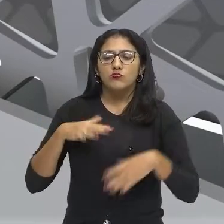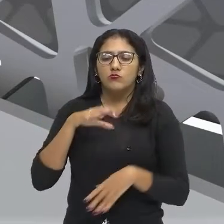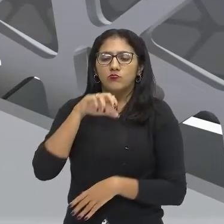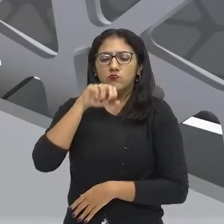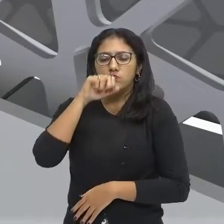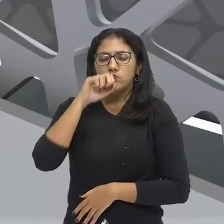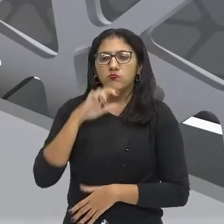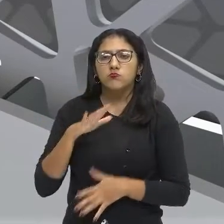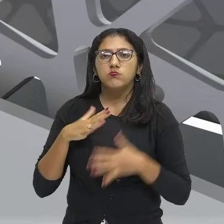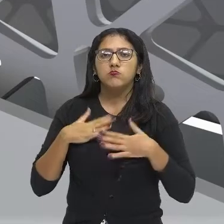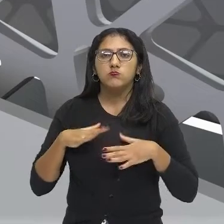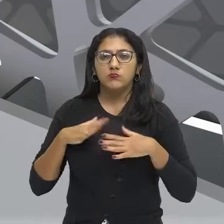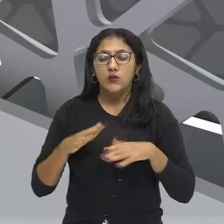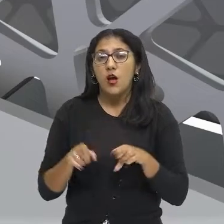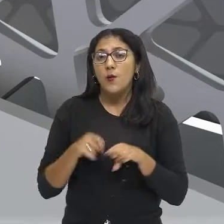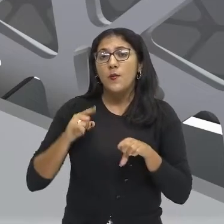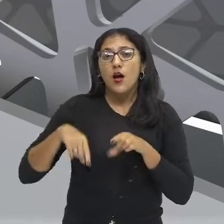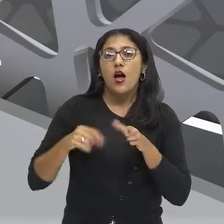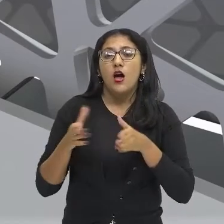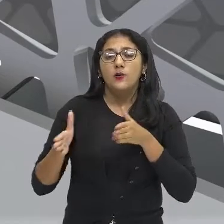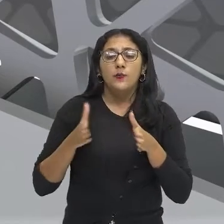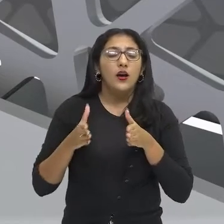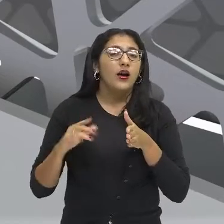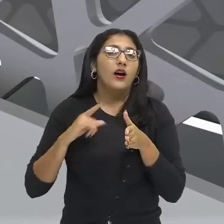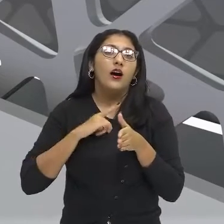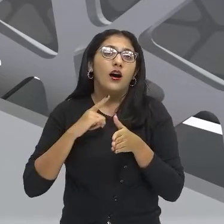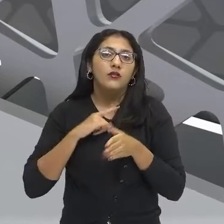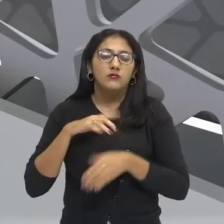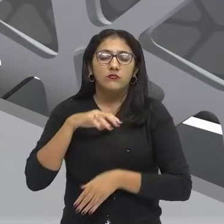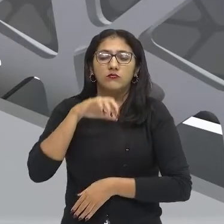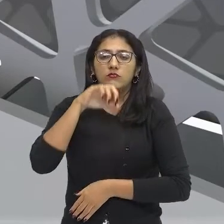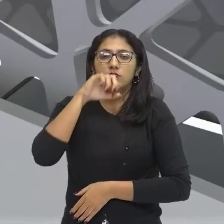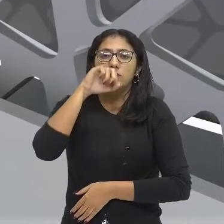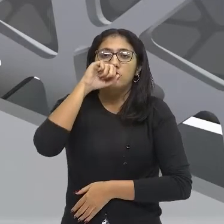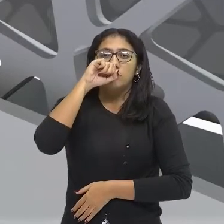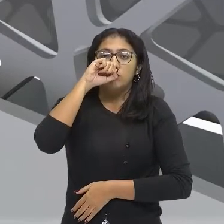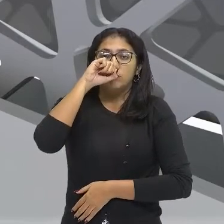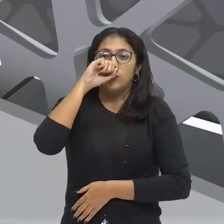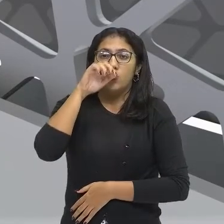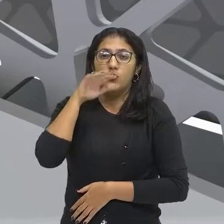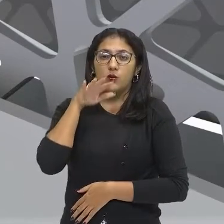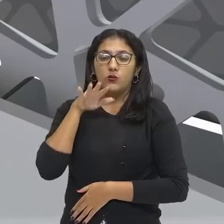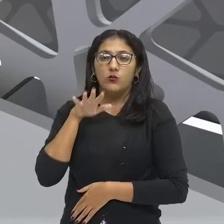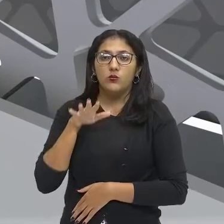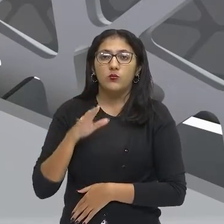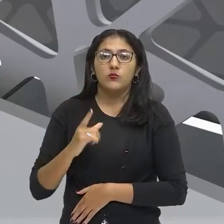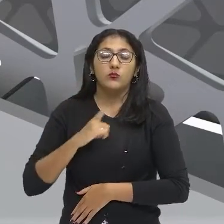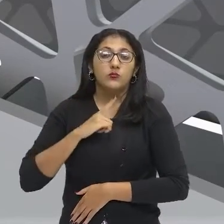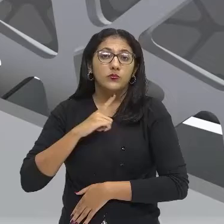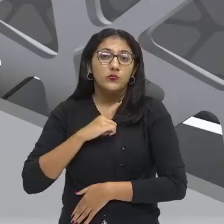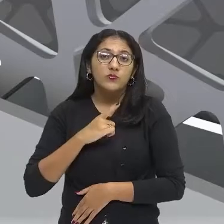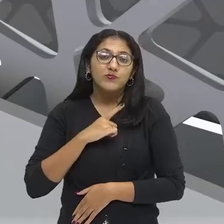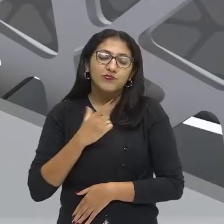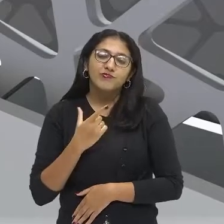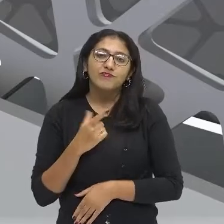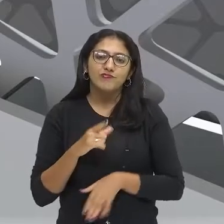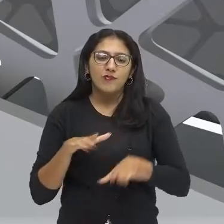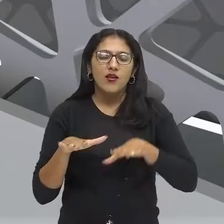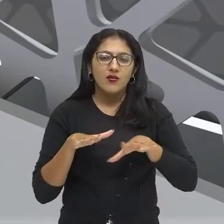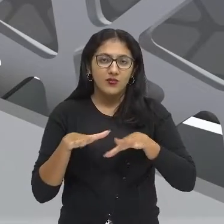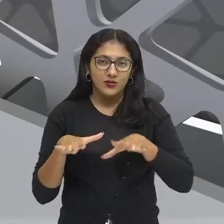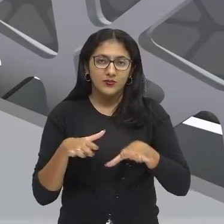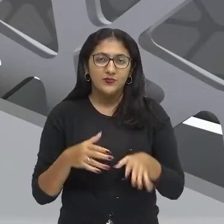Mas esse espaço entre inspirar e expirar, isso gera um